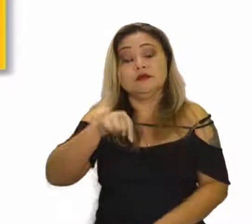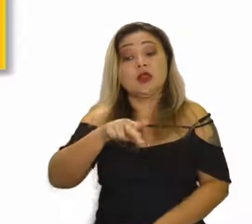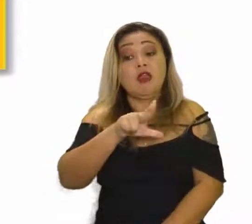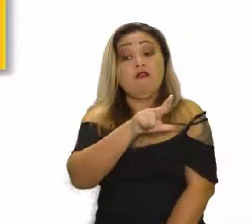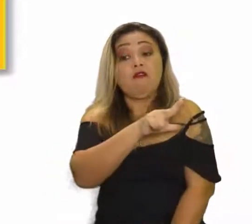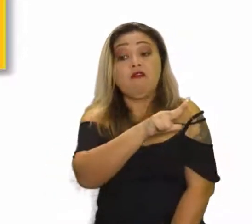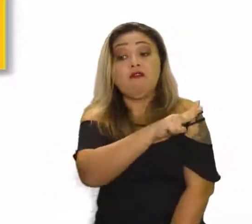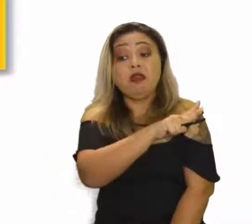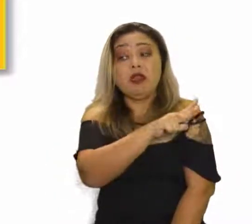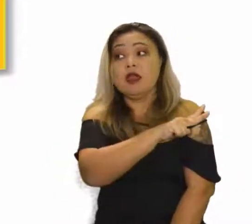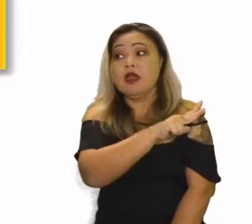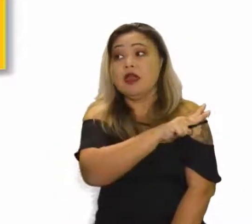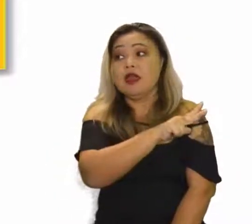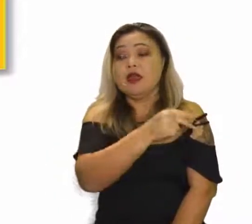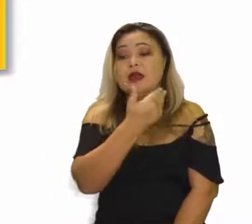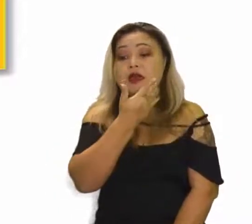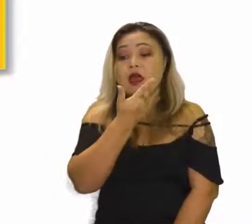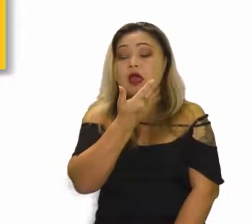isso!